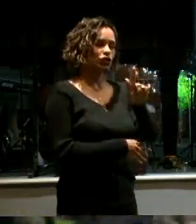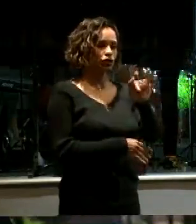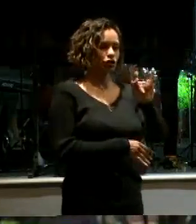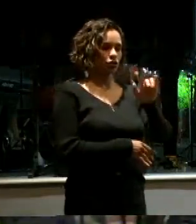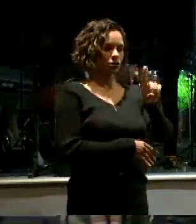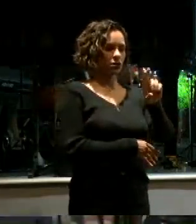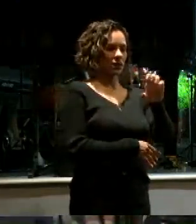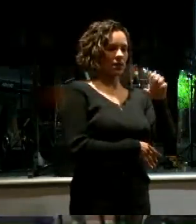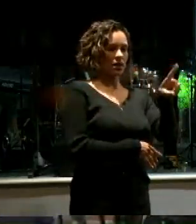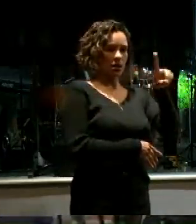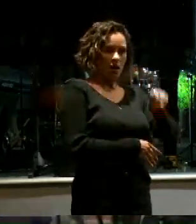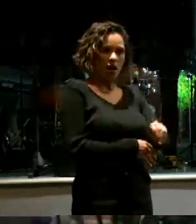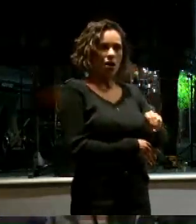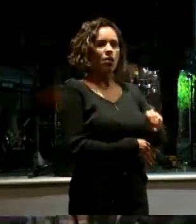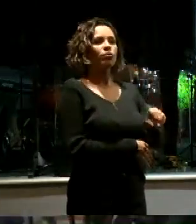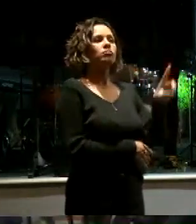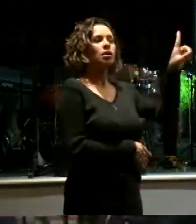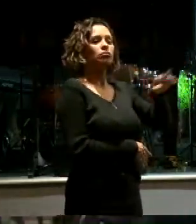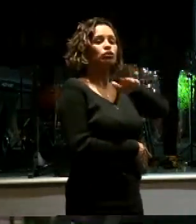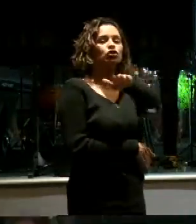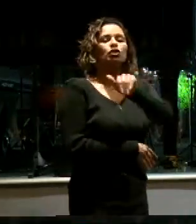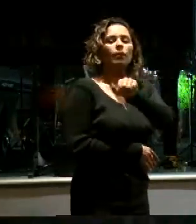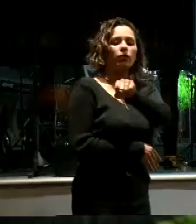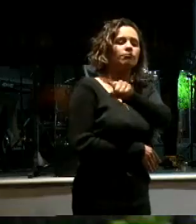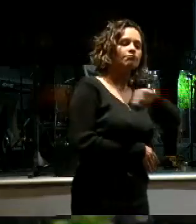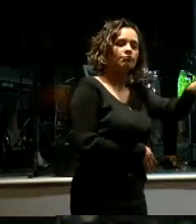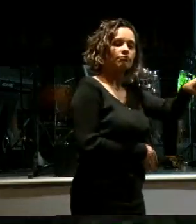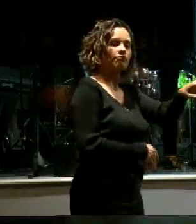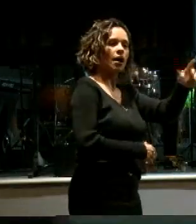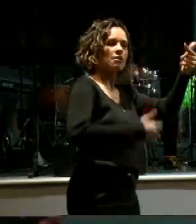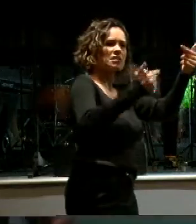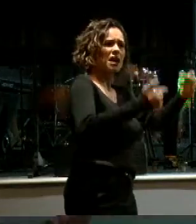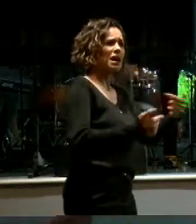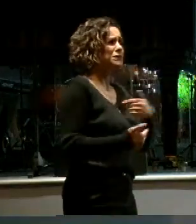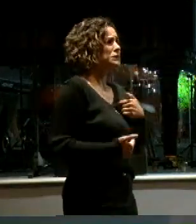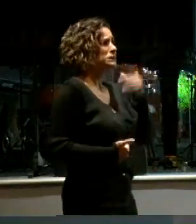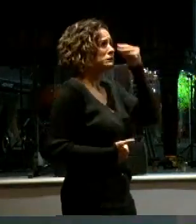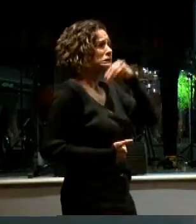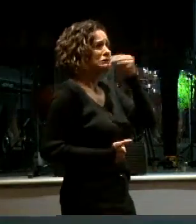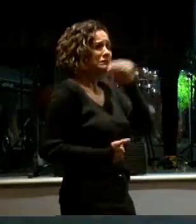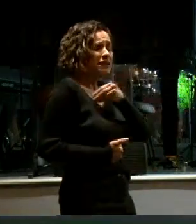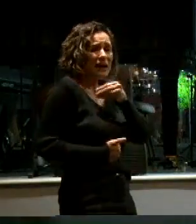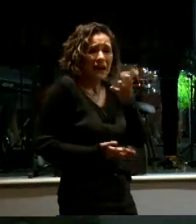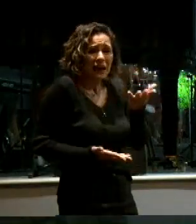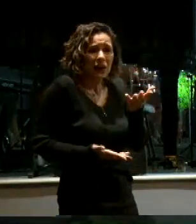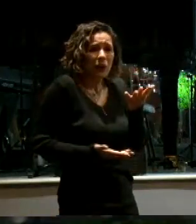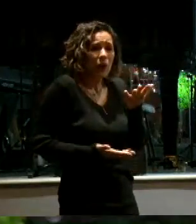se sentindo o mais fraco de todos, o menor da sua família, de uma tribo pequena,